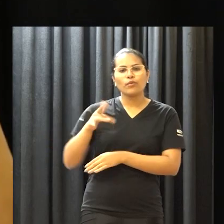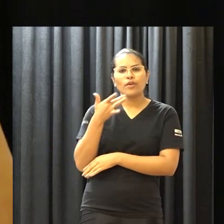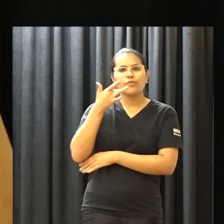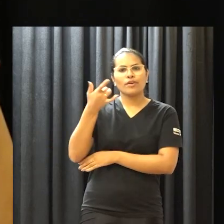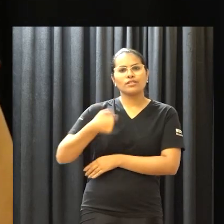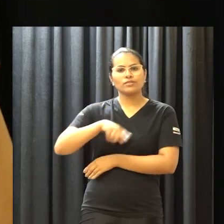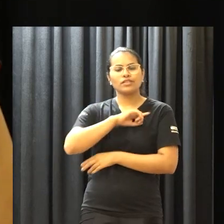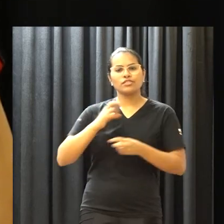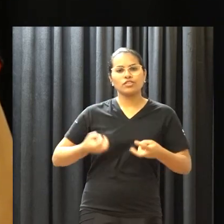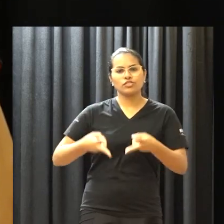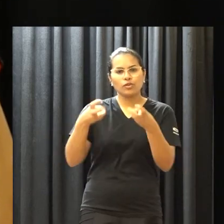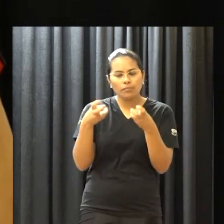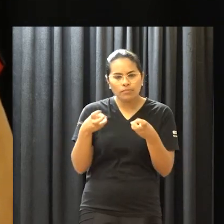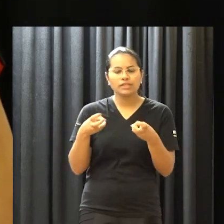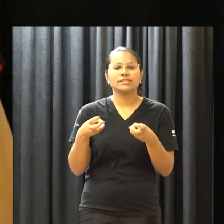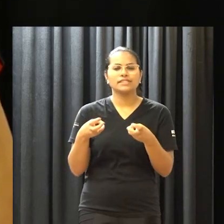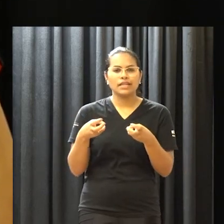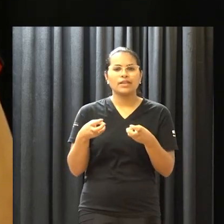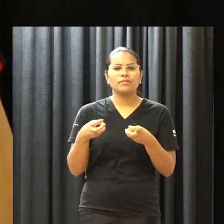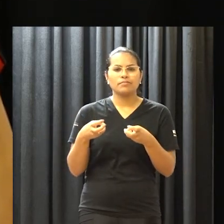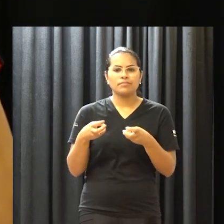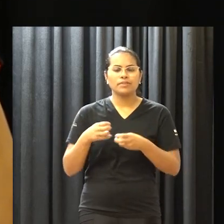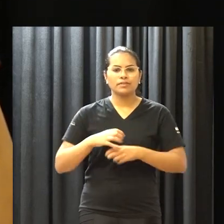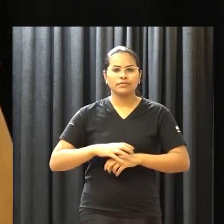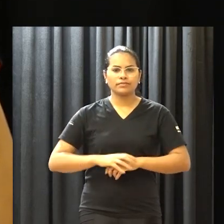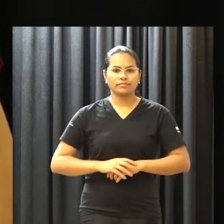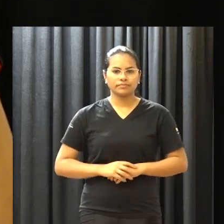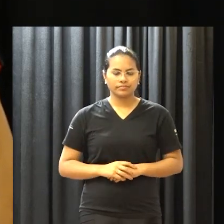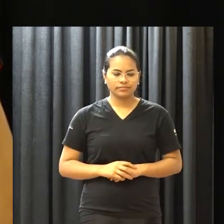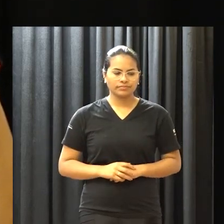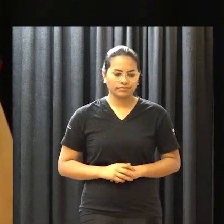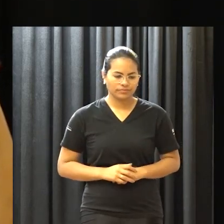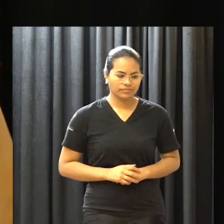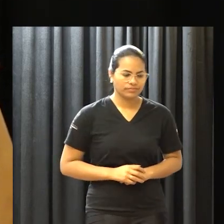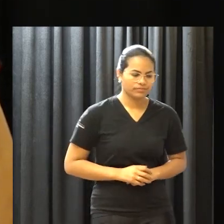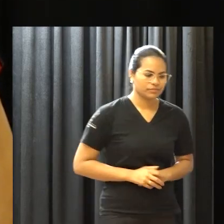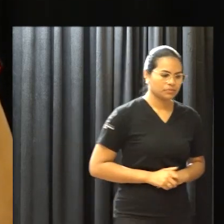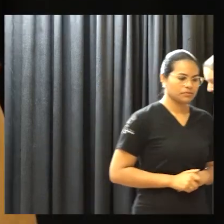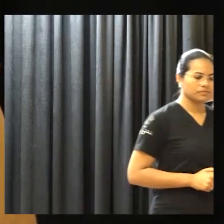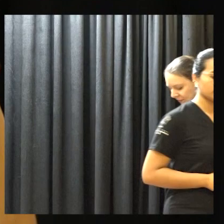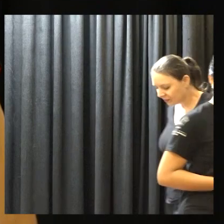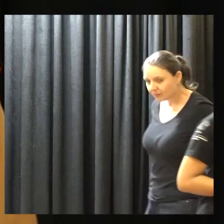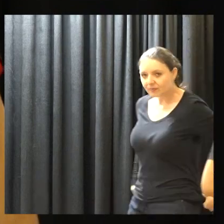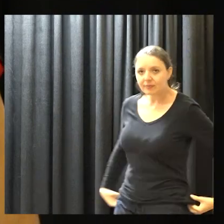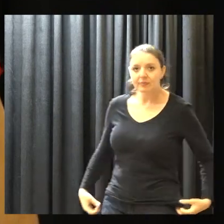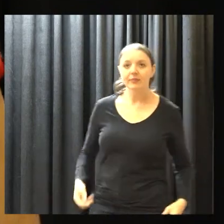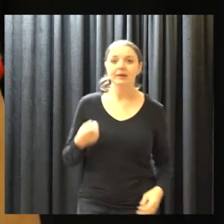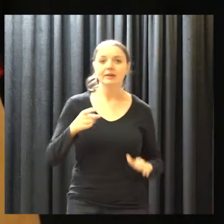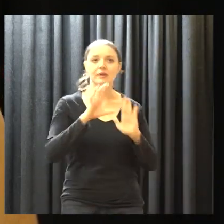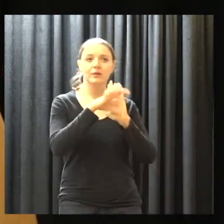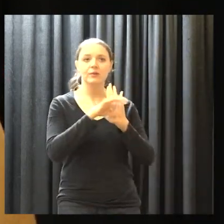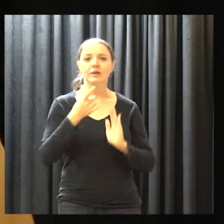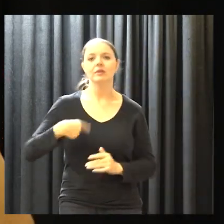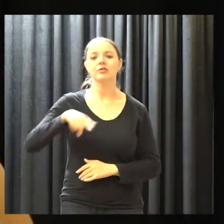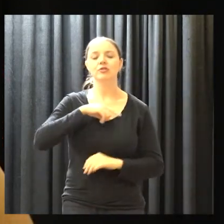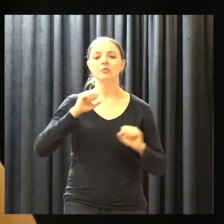que a gente pode pensar, perceber que a...